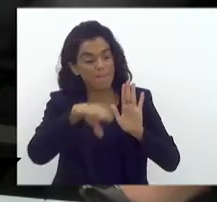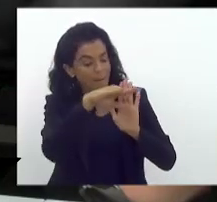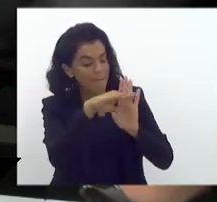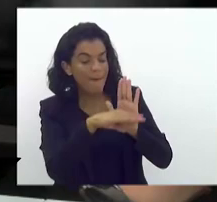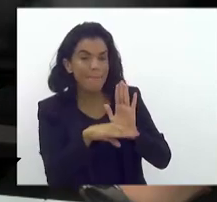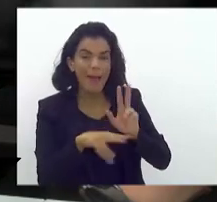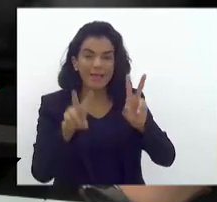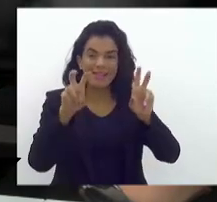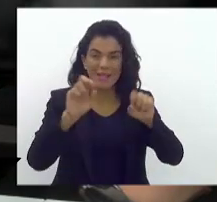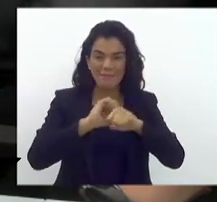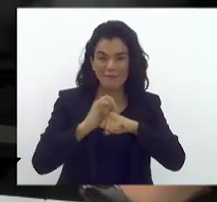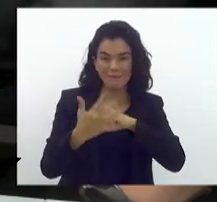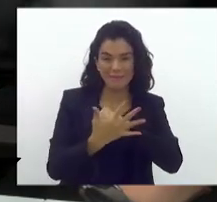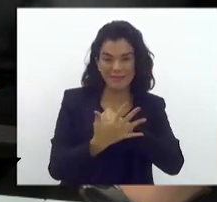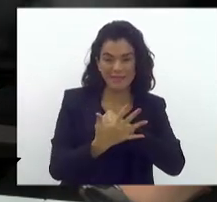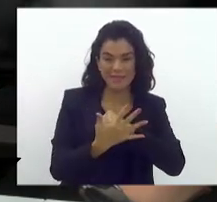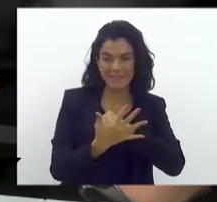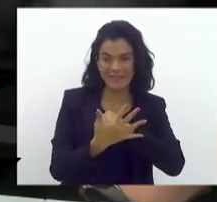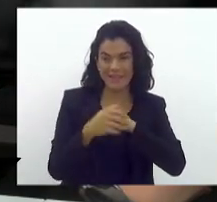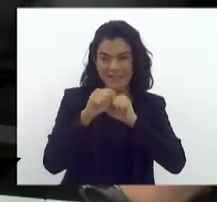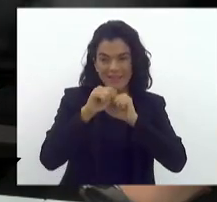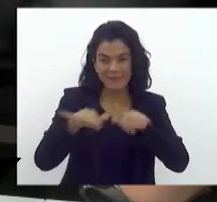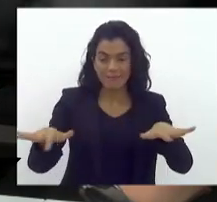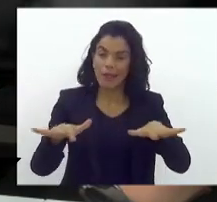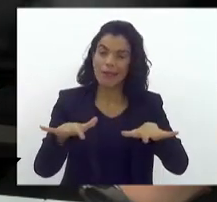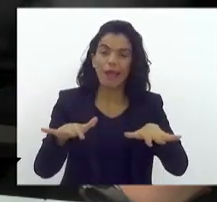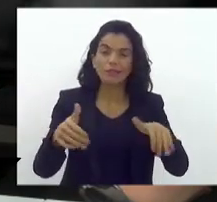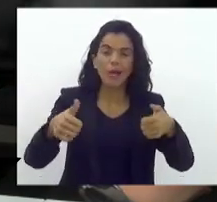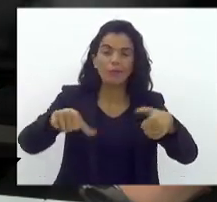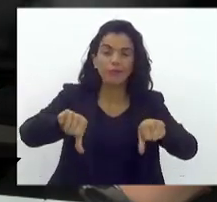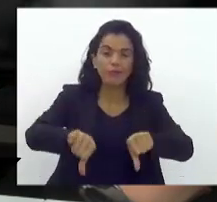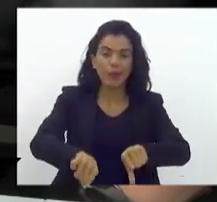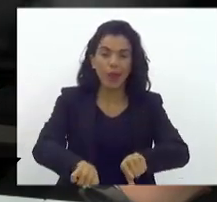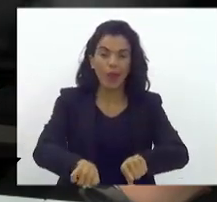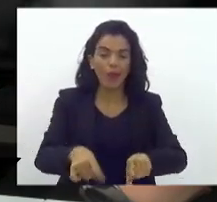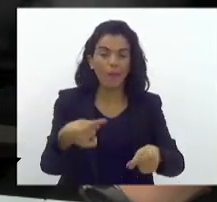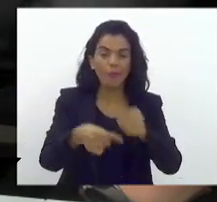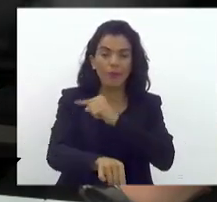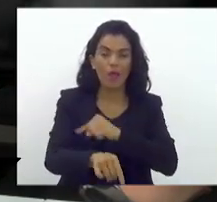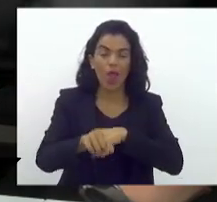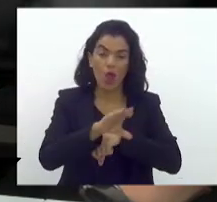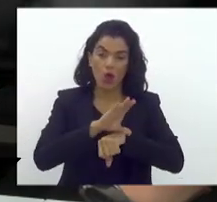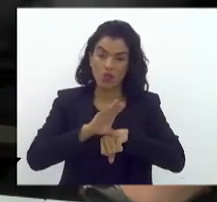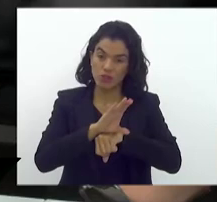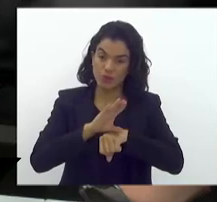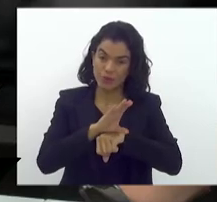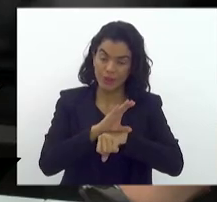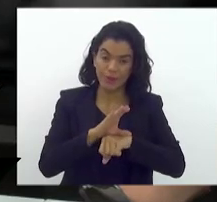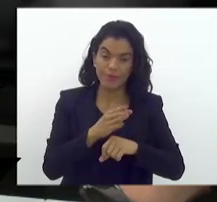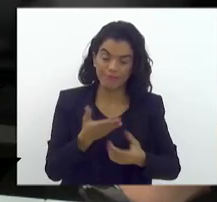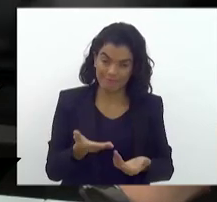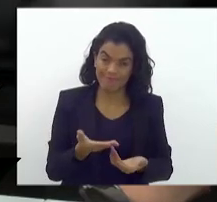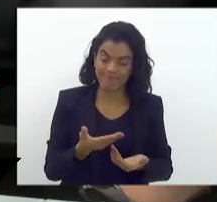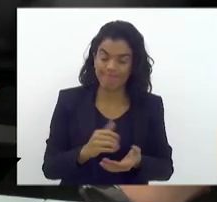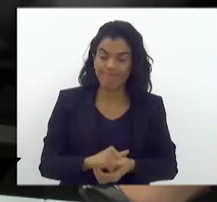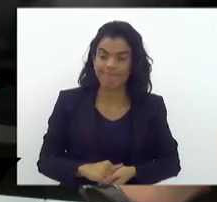tema da pandemia, e aí eu acho que ele cai em inconstitucionalidade, e eu queria